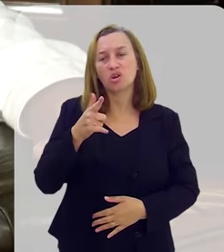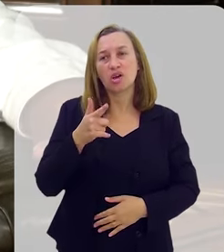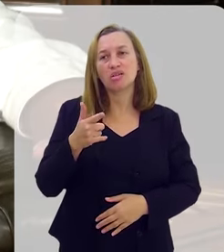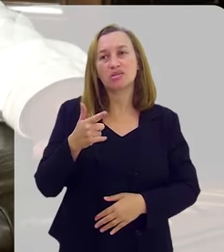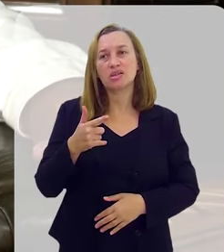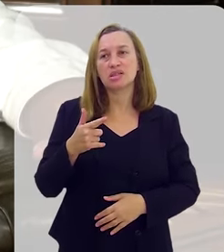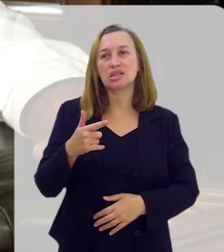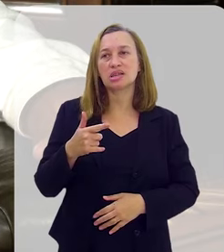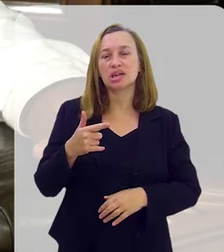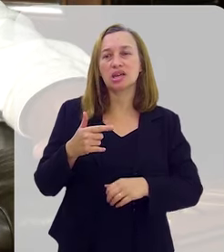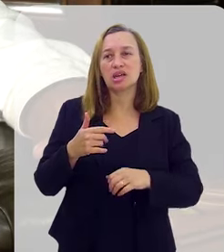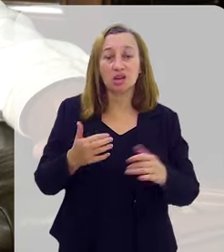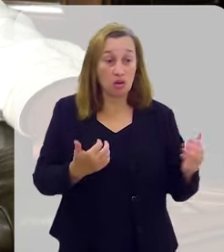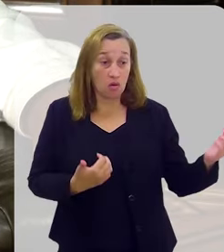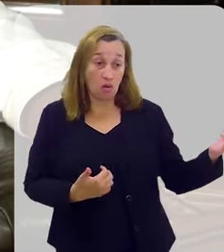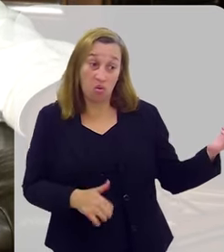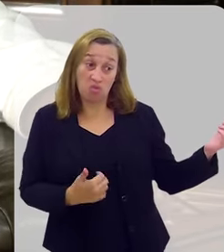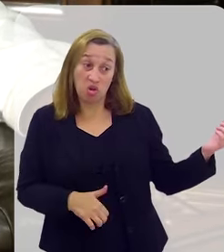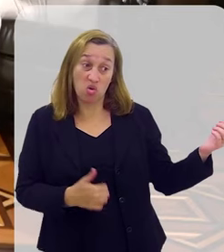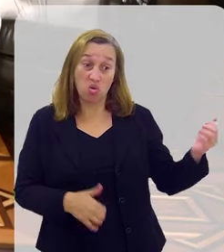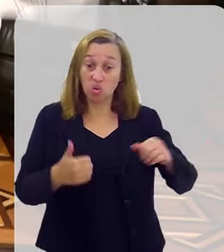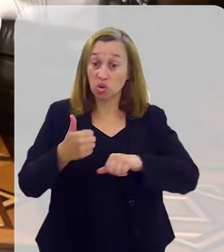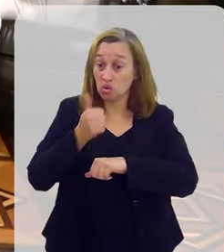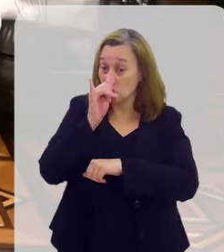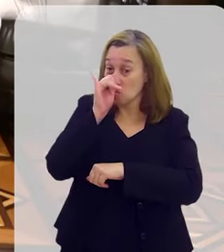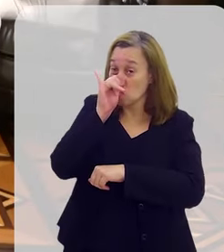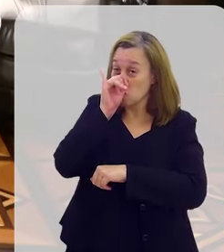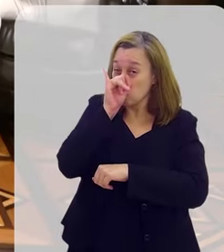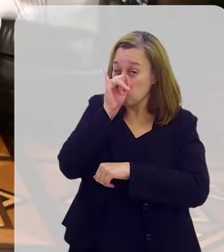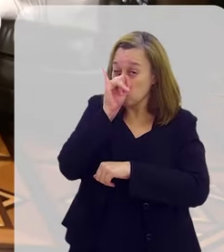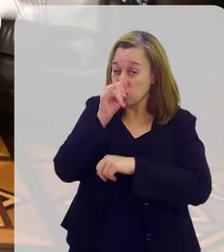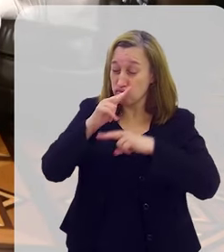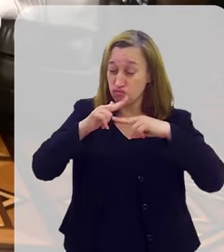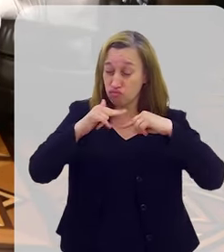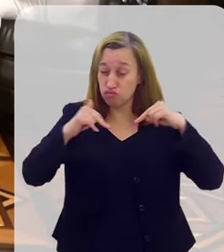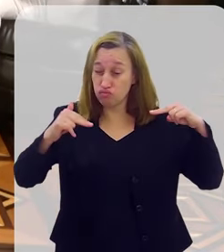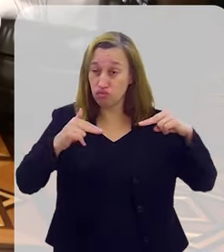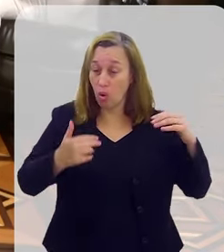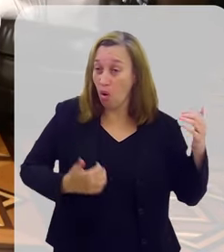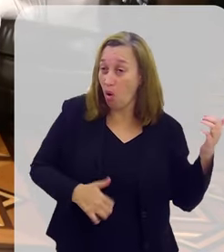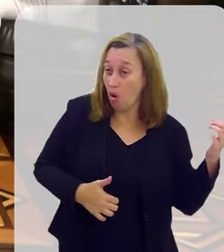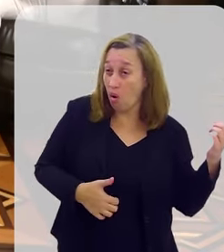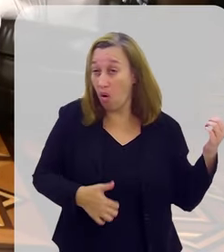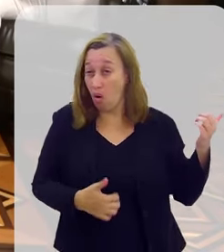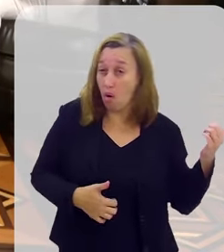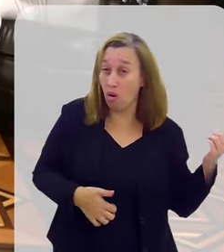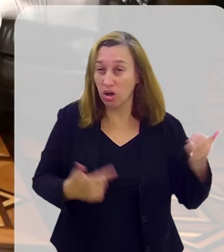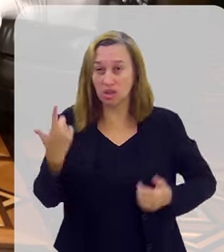eu quero que tu enrole o baconzinho, tá? Não, quero que tu pegue ele comigo. Assim, que ele não consiga te acompanhar. Deixa comigo, vai. Deixa comigo.